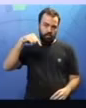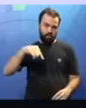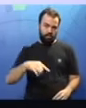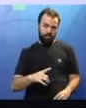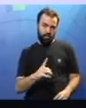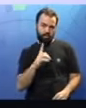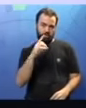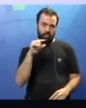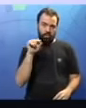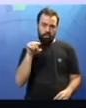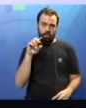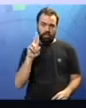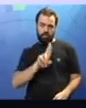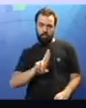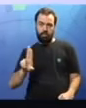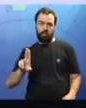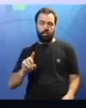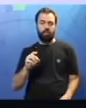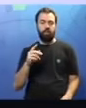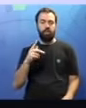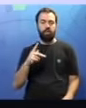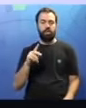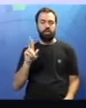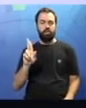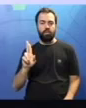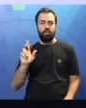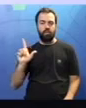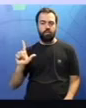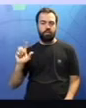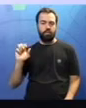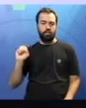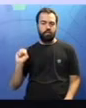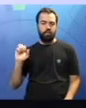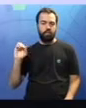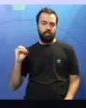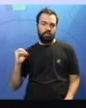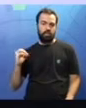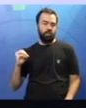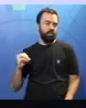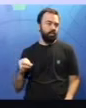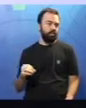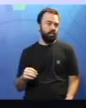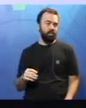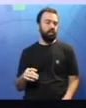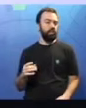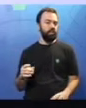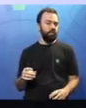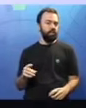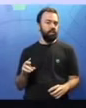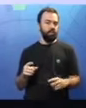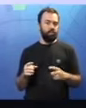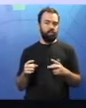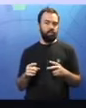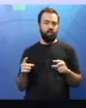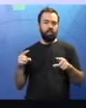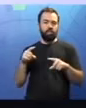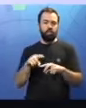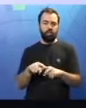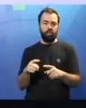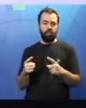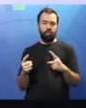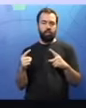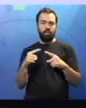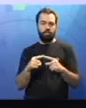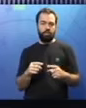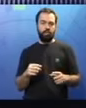pulso. Em relação à forma, as ondas elas podem ser longitudinais ou transversais.